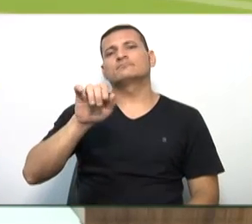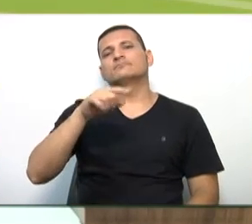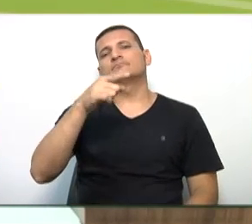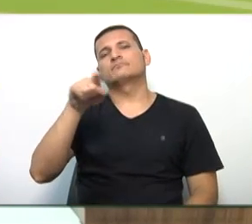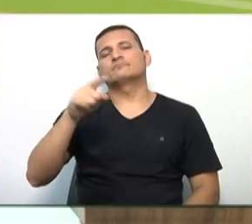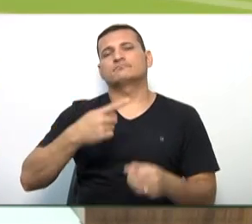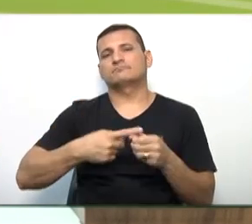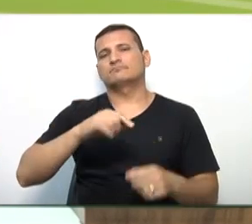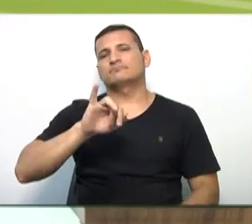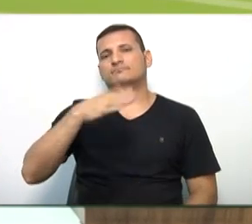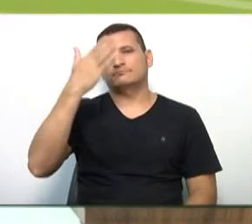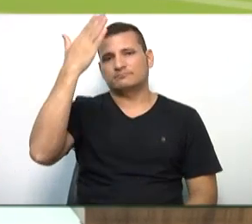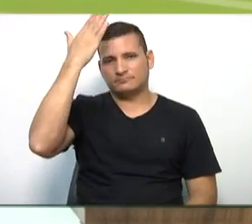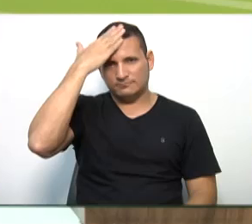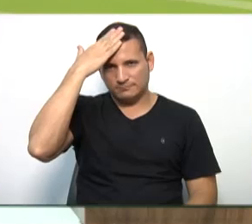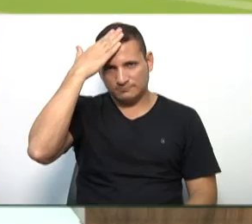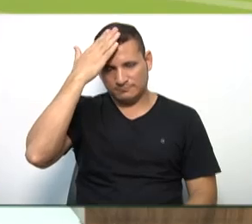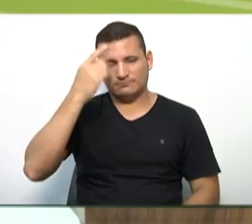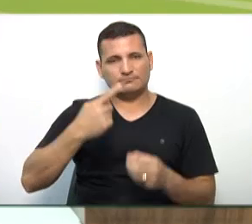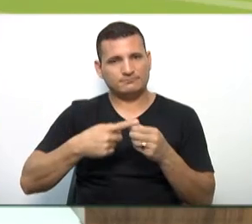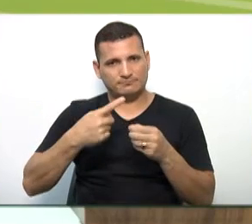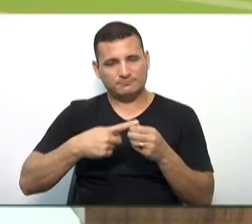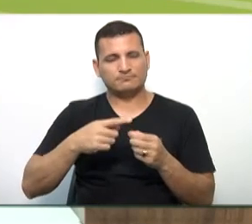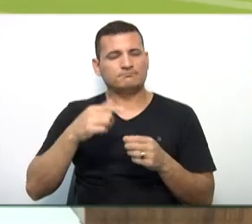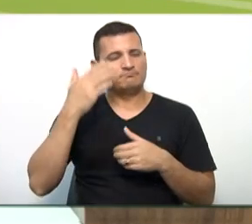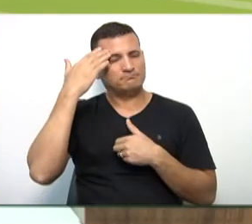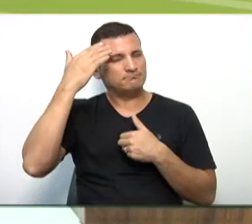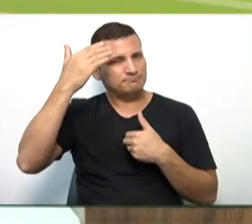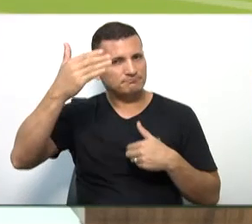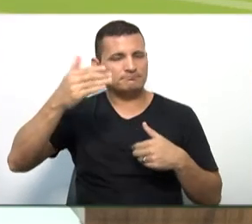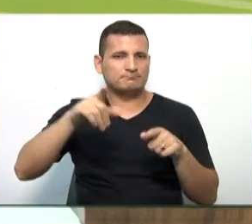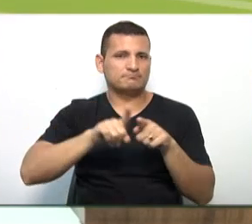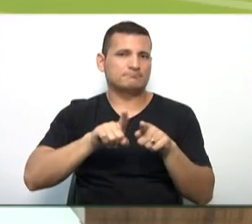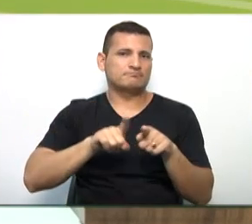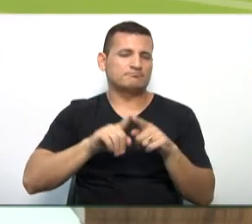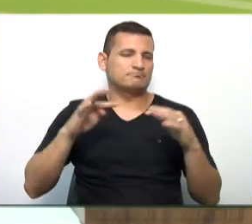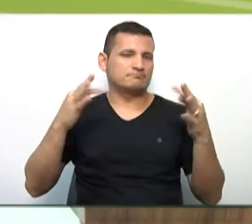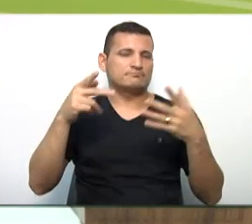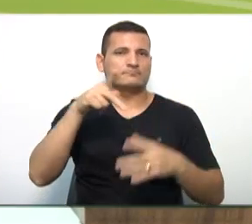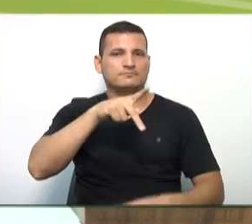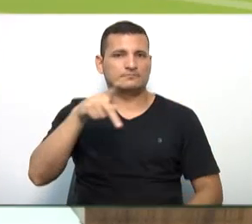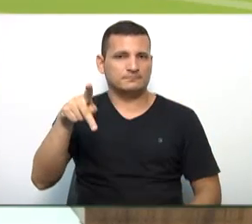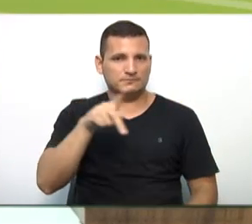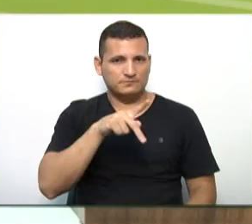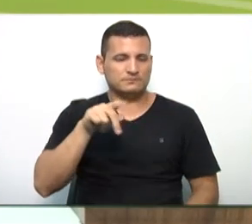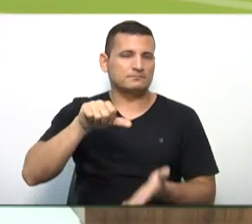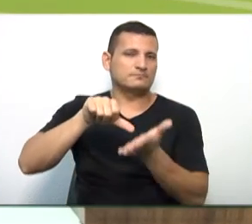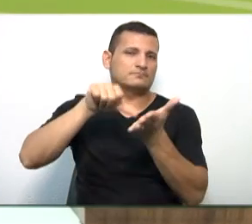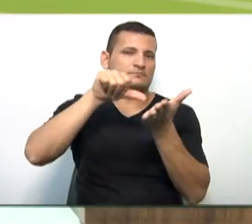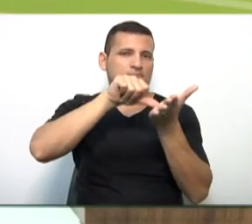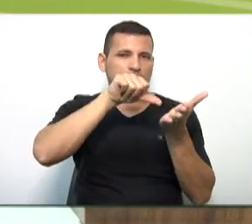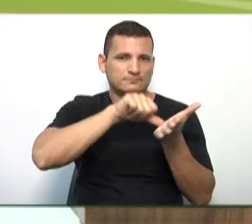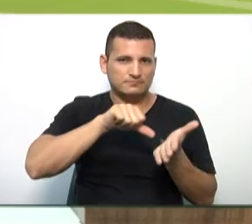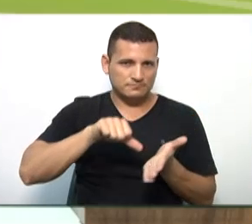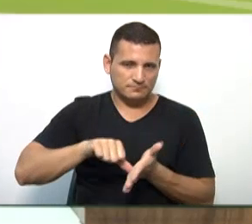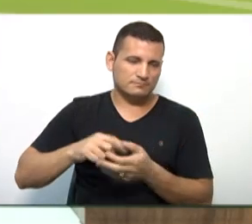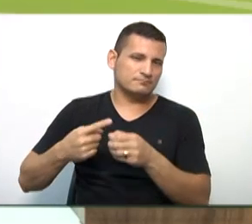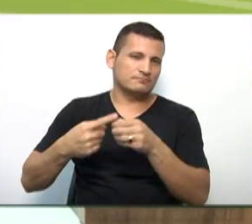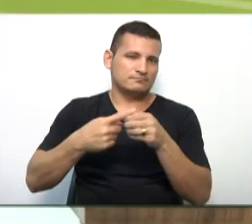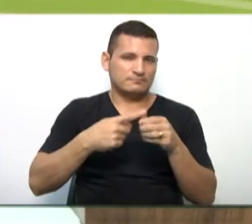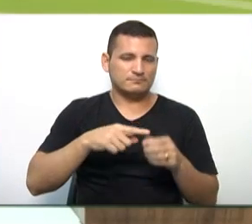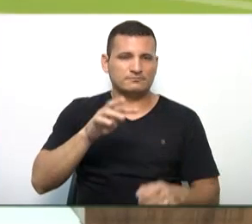de Paraná também, e agradecer imensamente a participação de todos os professores nos polos,